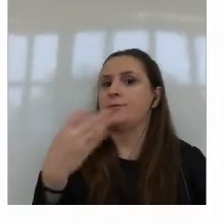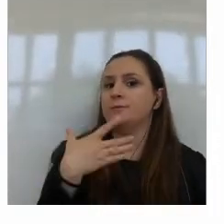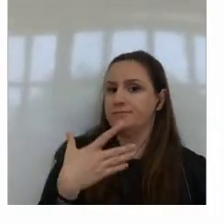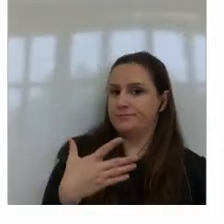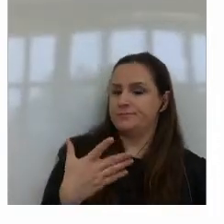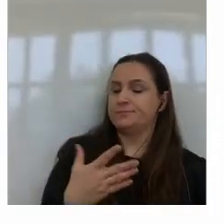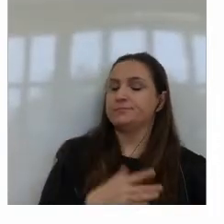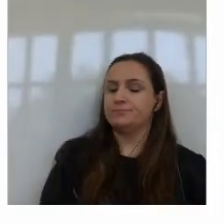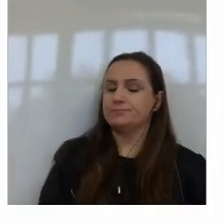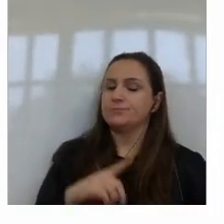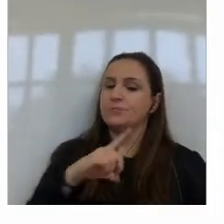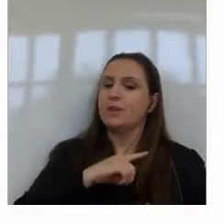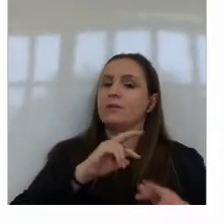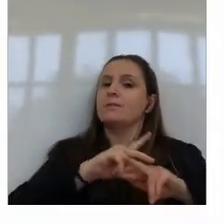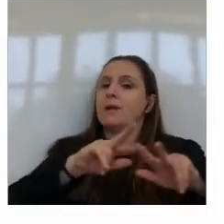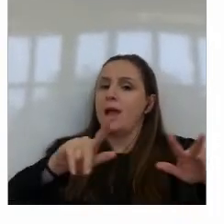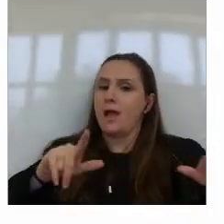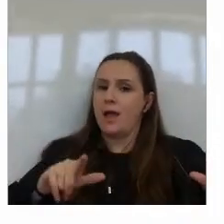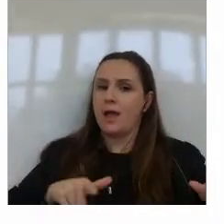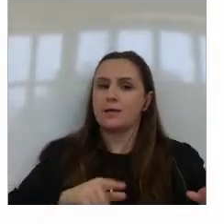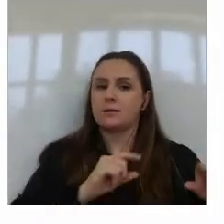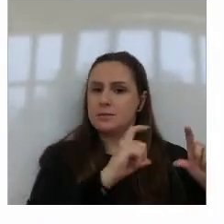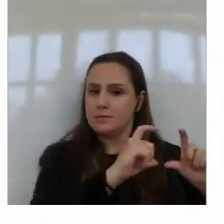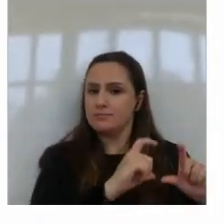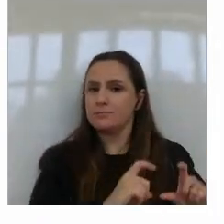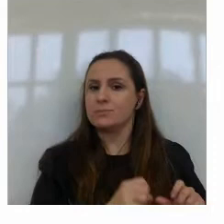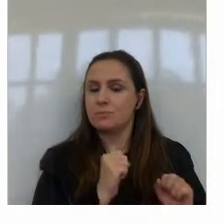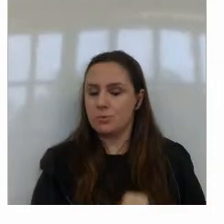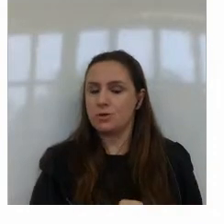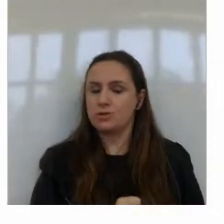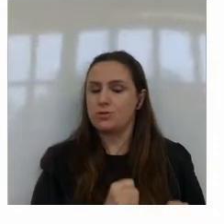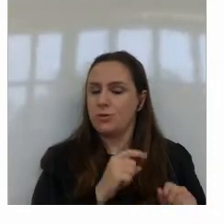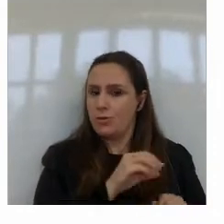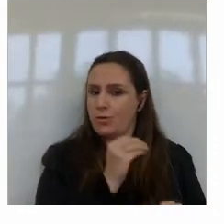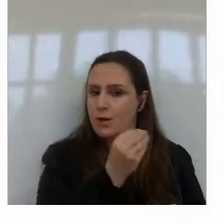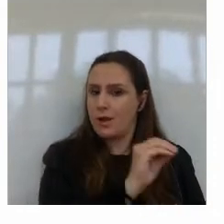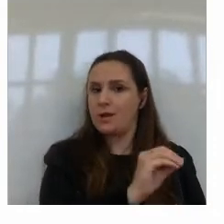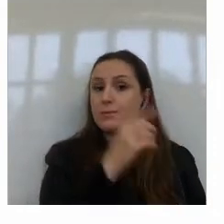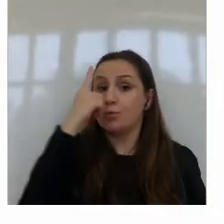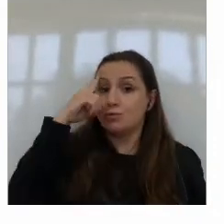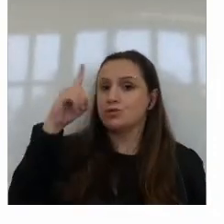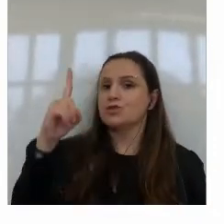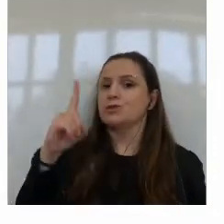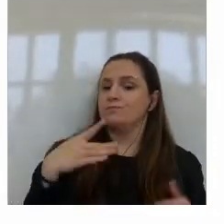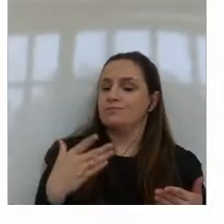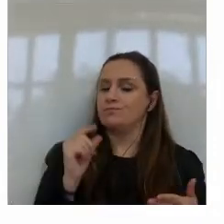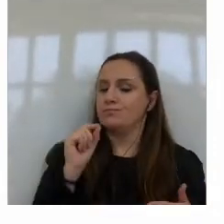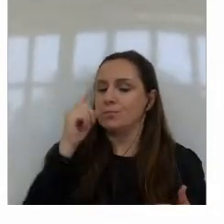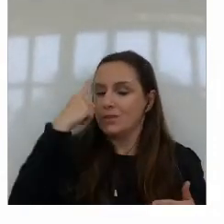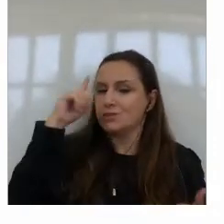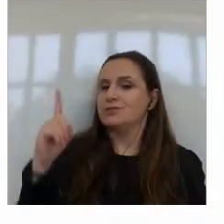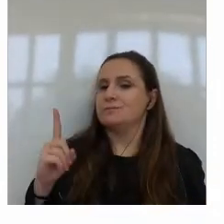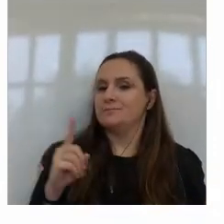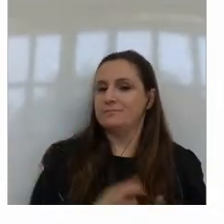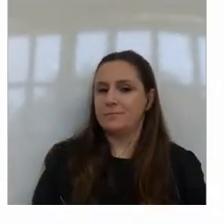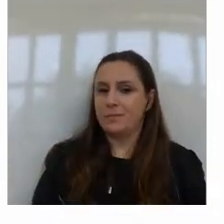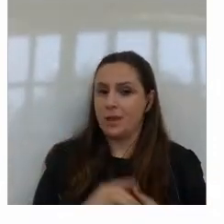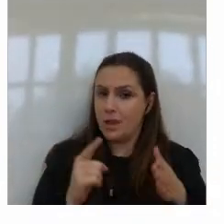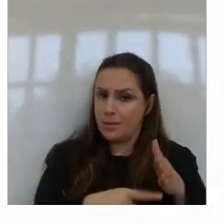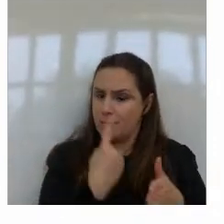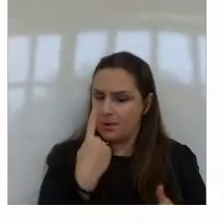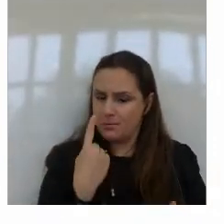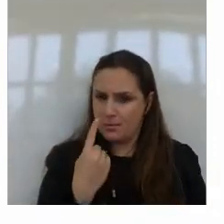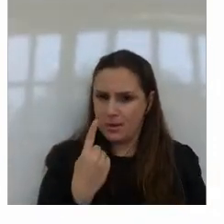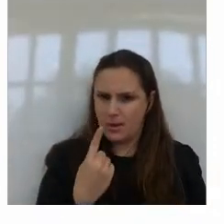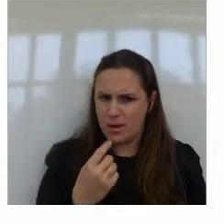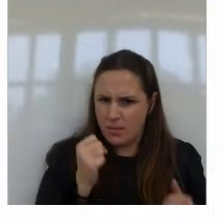a entrega dessa atividade pelos alunos. Então a gente tem várias caixinhas de seleção aqui de possibilidades de configuração para a data.